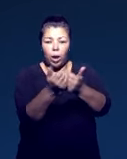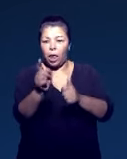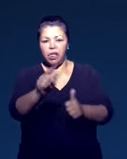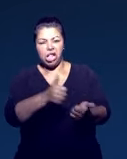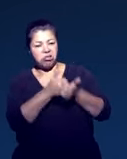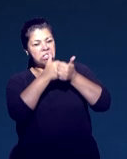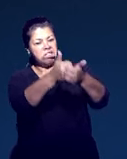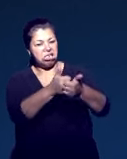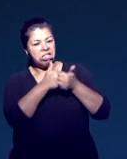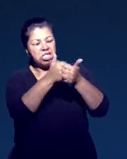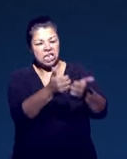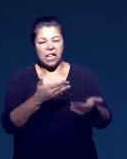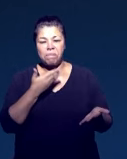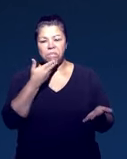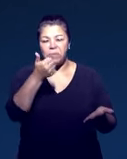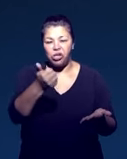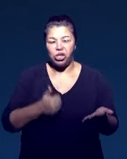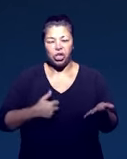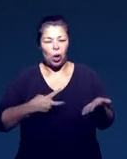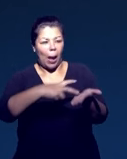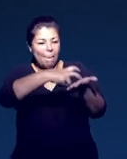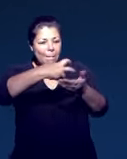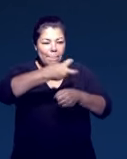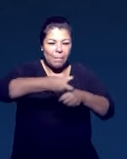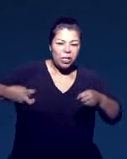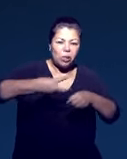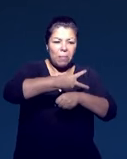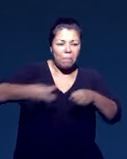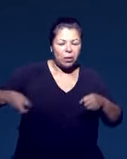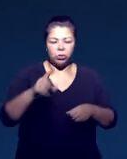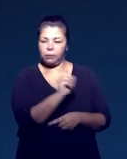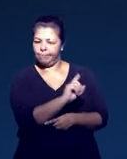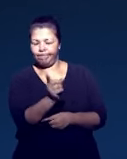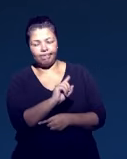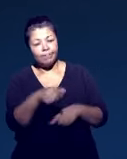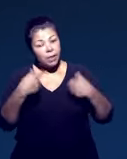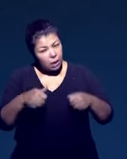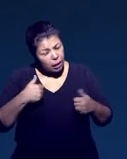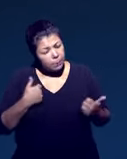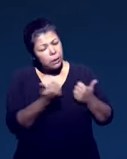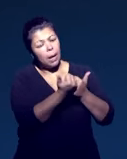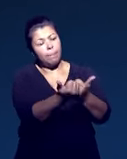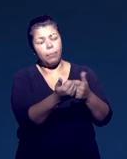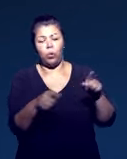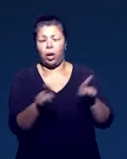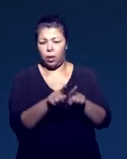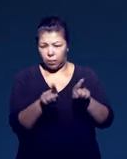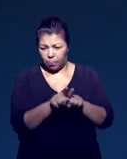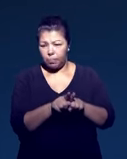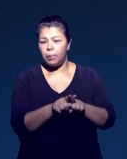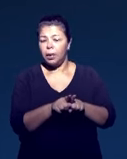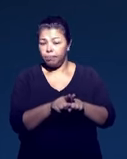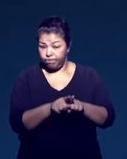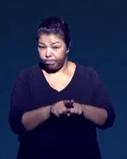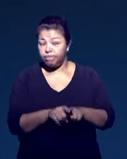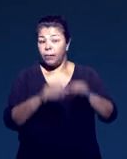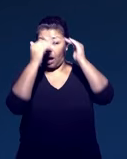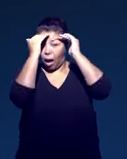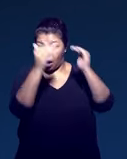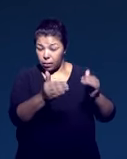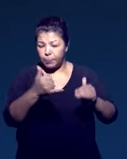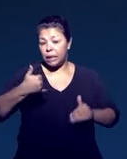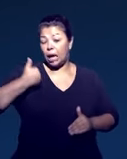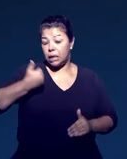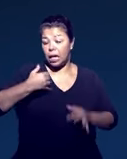impeachment infundados então a lógica do mandato de Ministro Supremo e da elevação da idade mínima para ingresso na Suprema